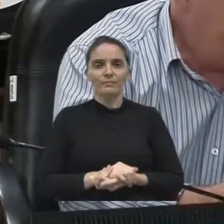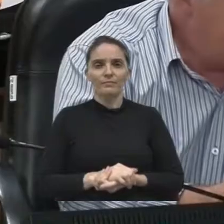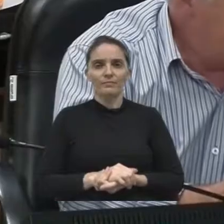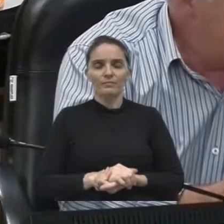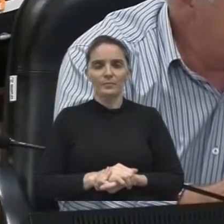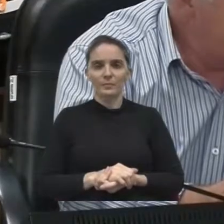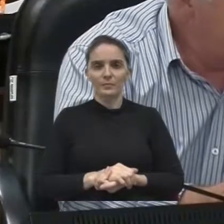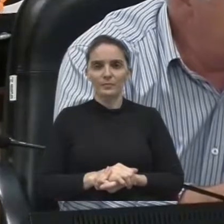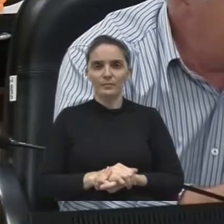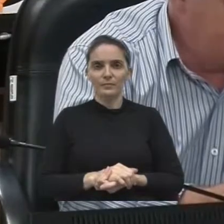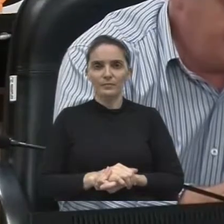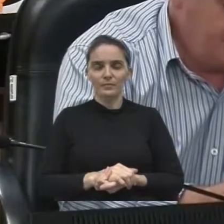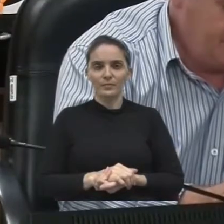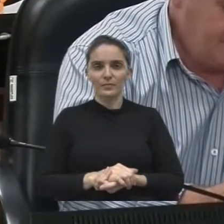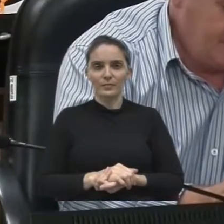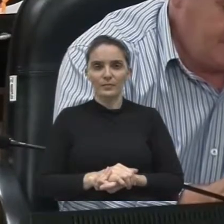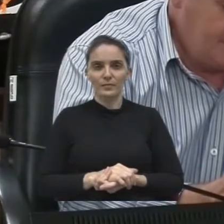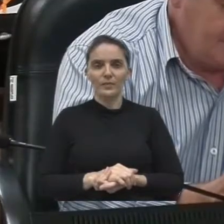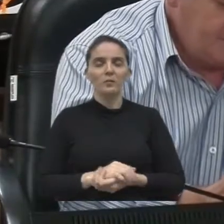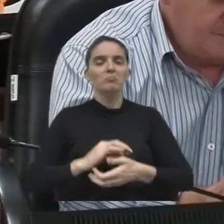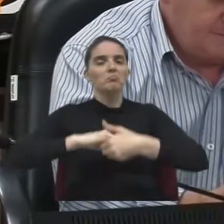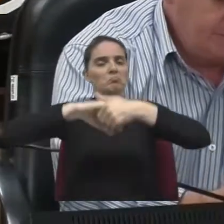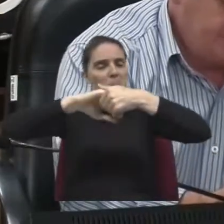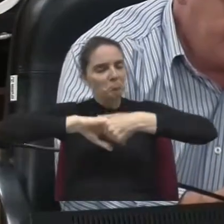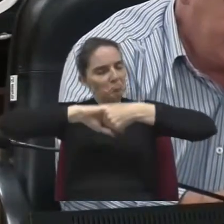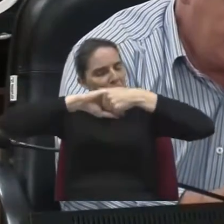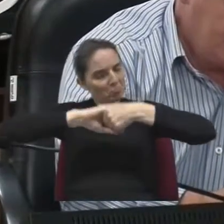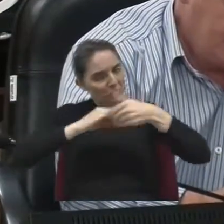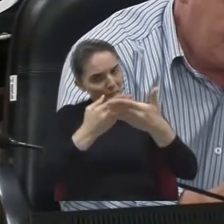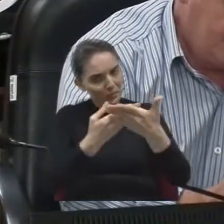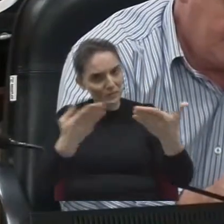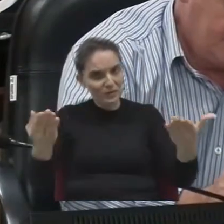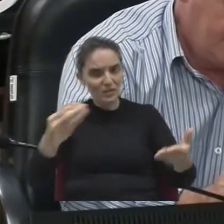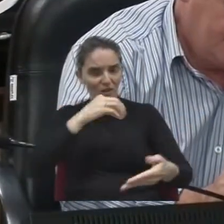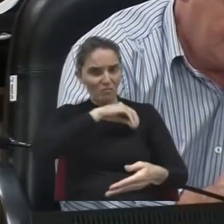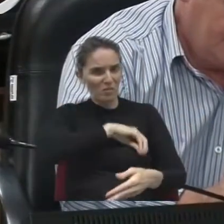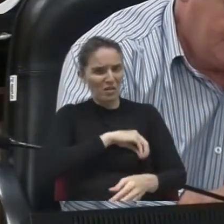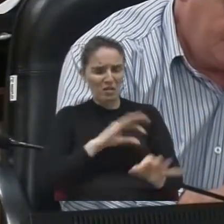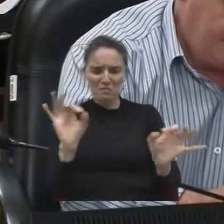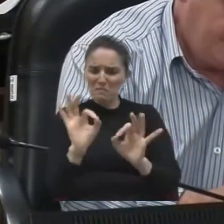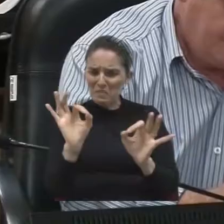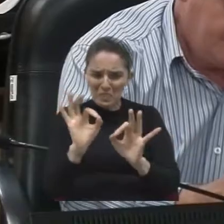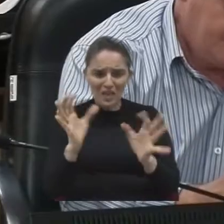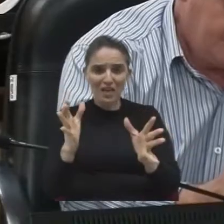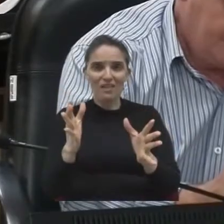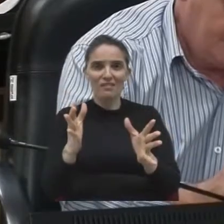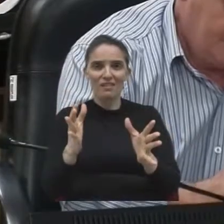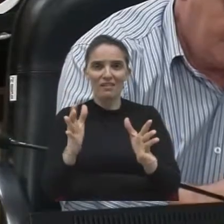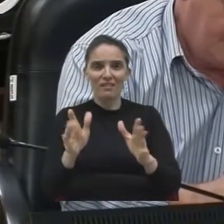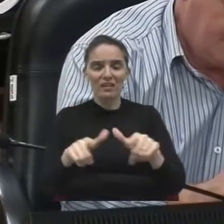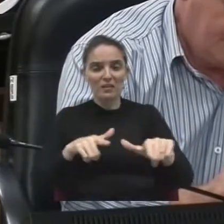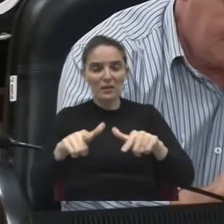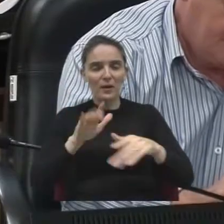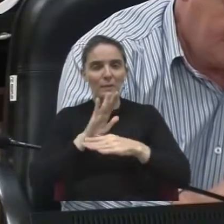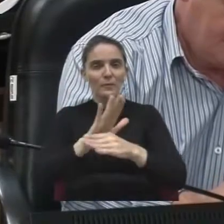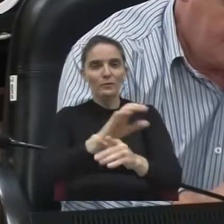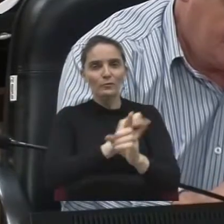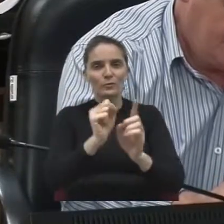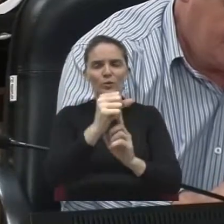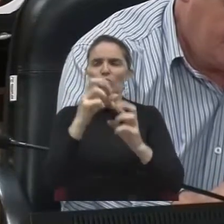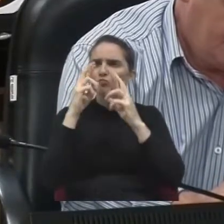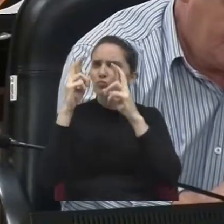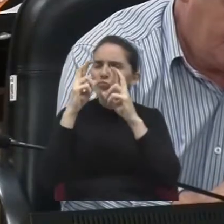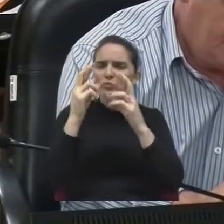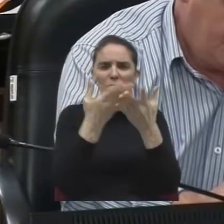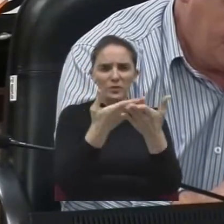possamos parabenizá-los hoje aqui, no presente, e dizer que nós estamos torcendo por vocês, para